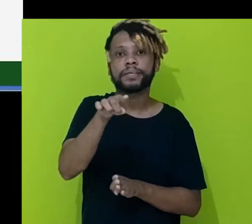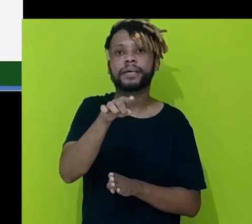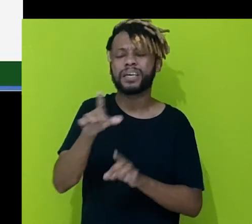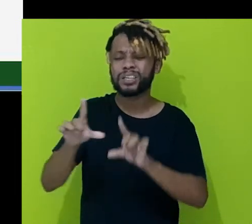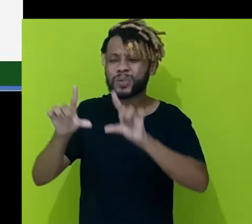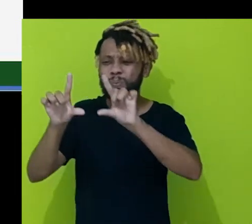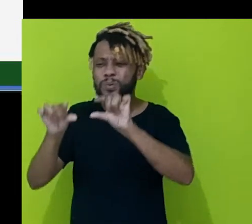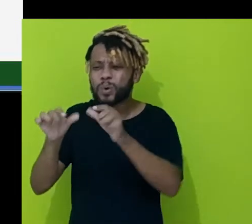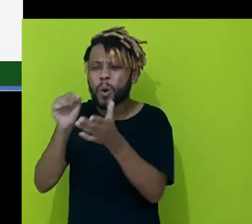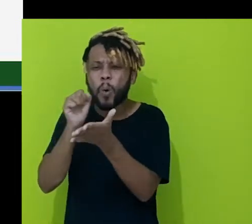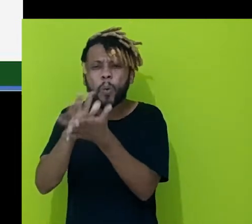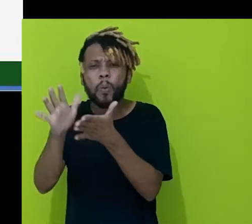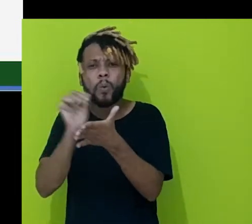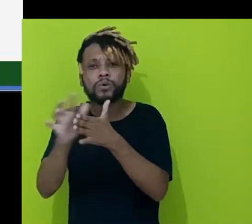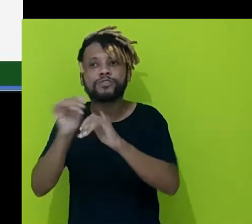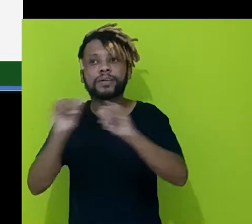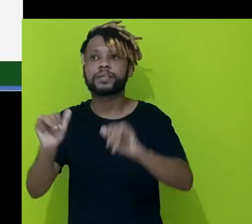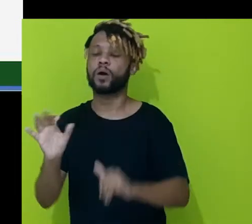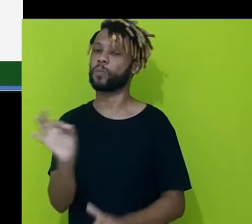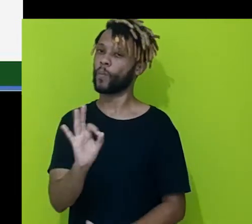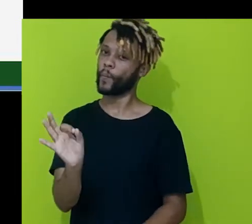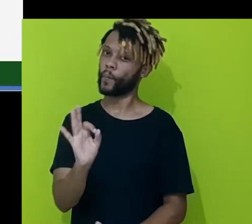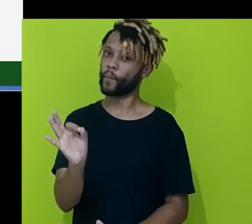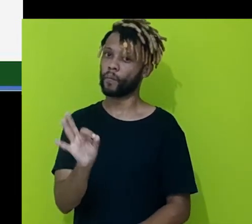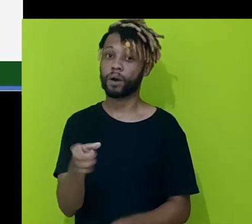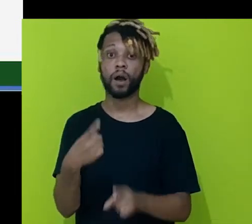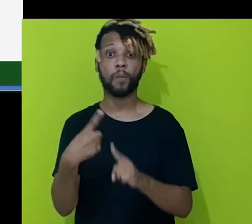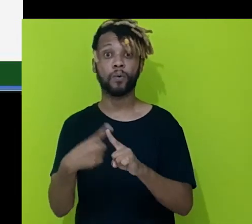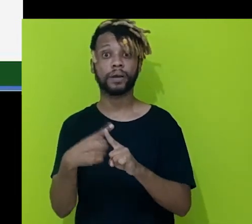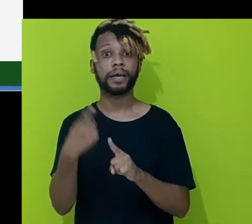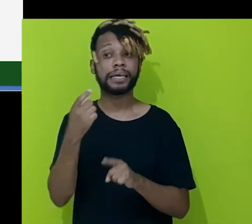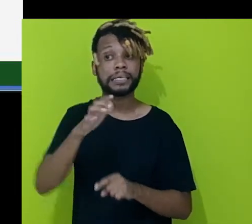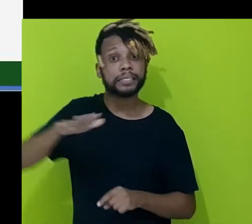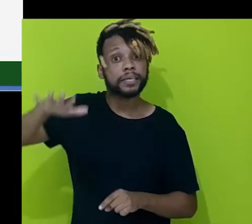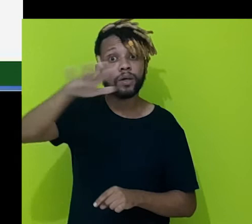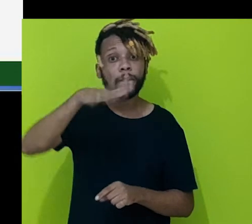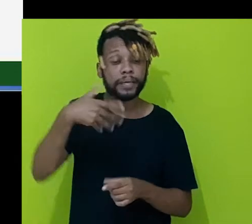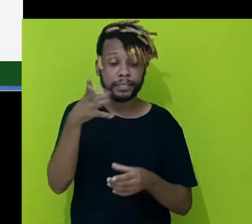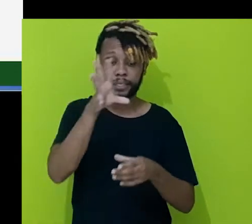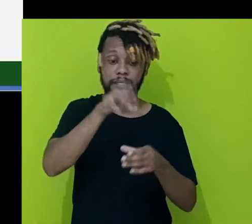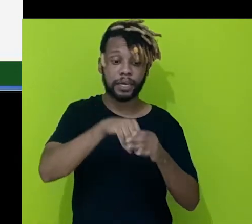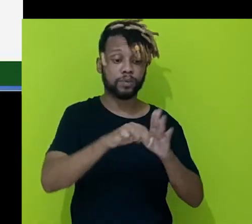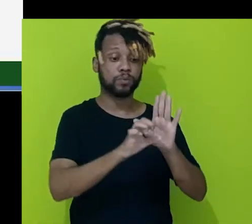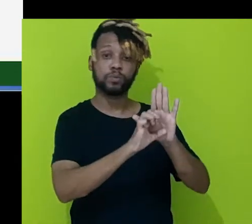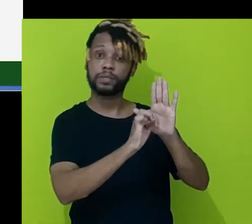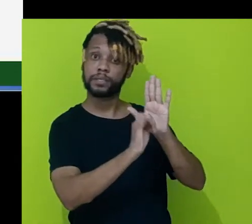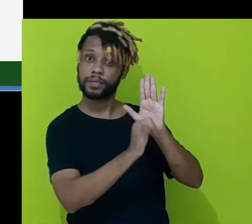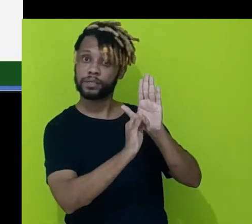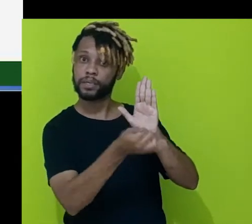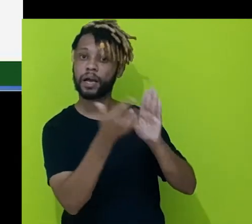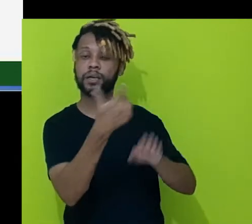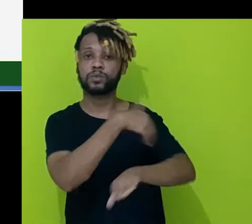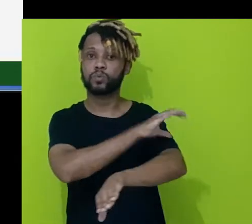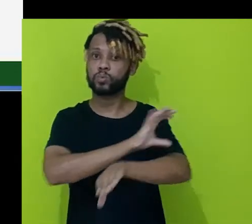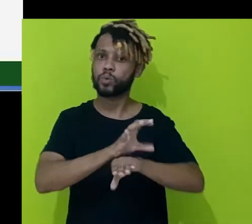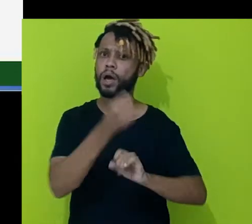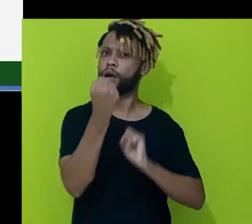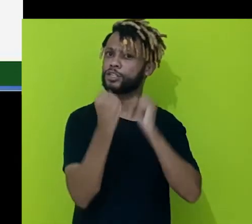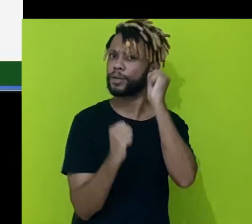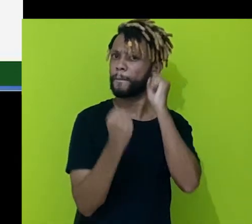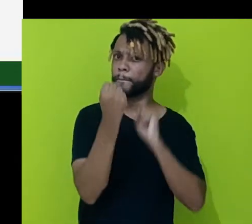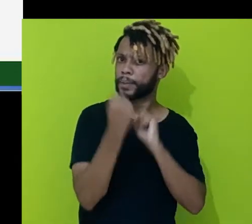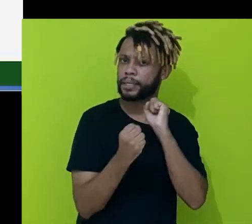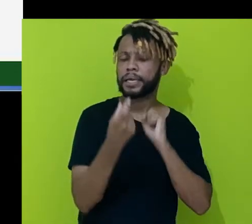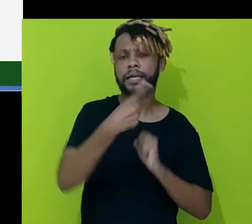os custos de divulgação, porque normalmente nos editais culturais de grandes empresas